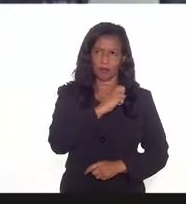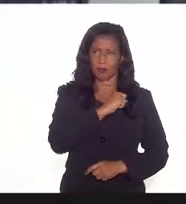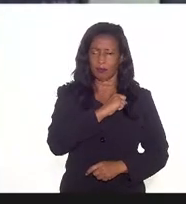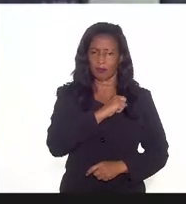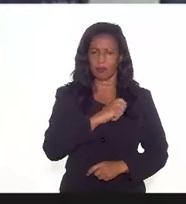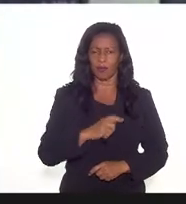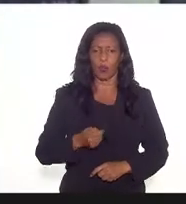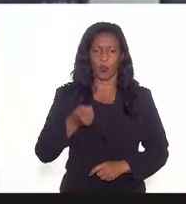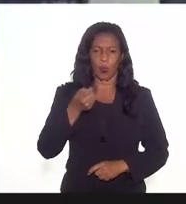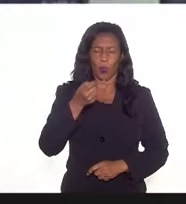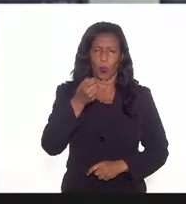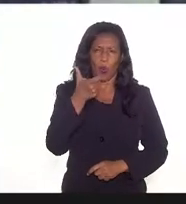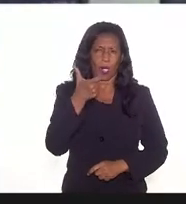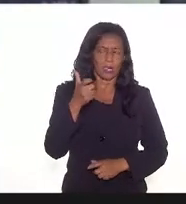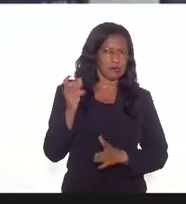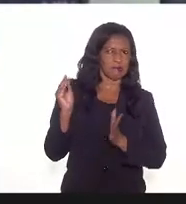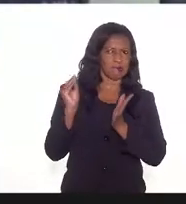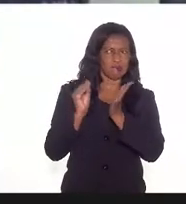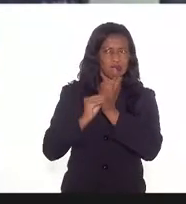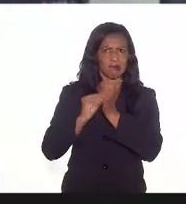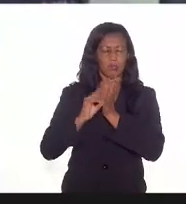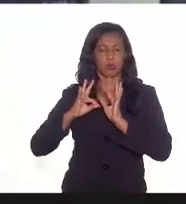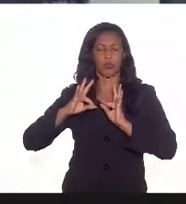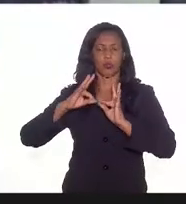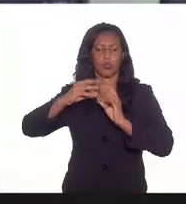há quase que uma ausência total